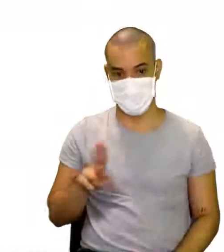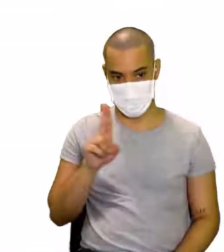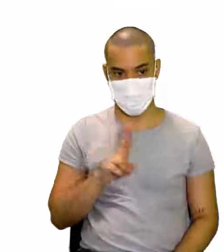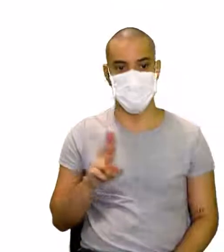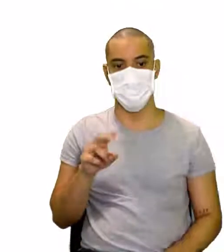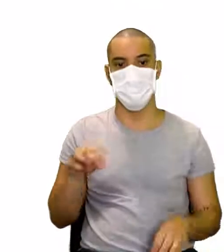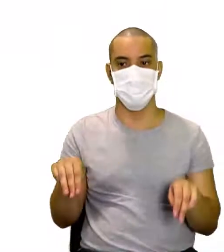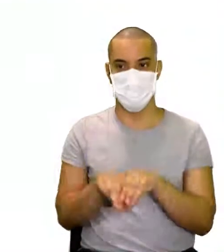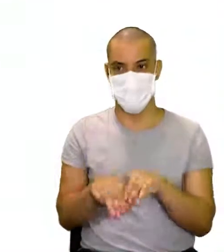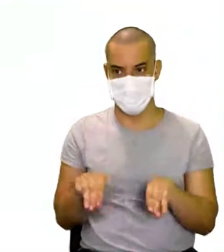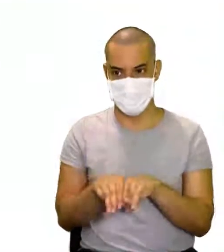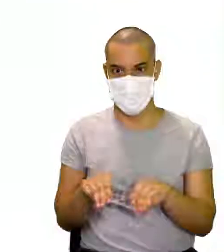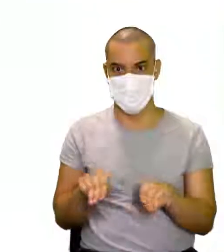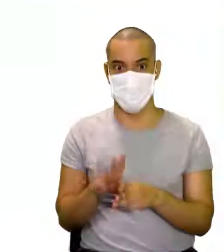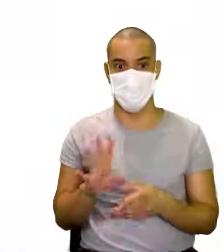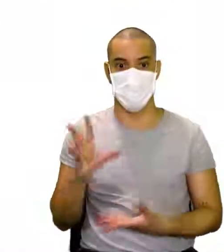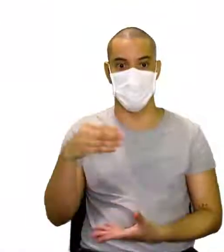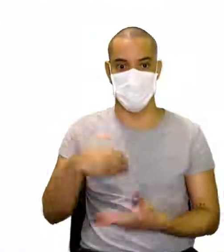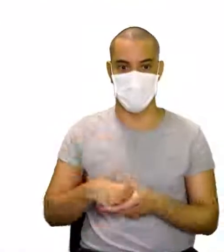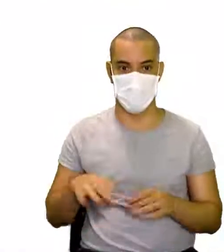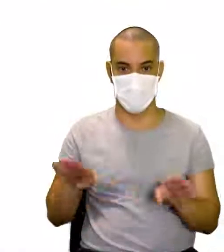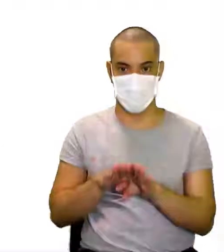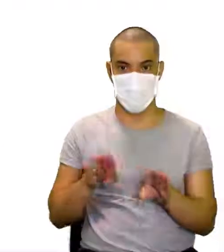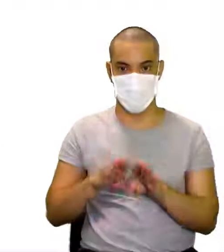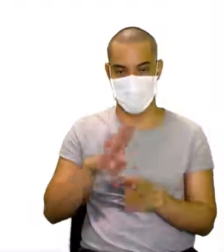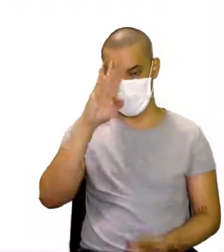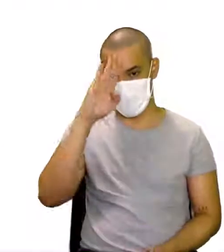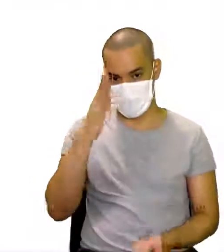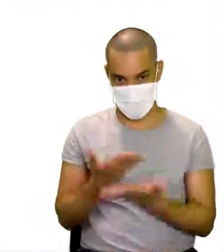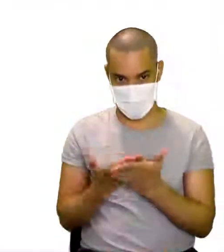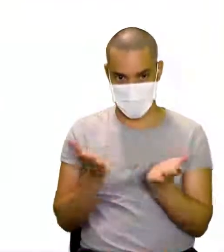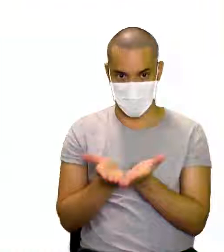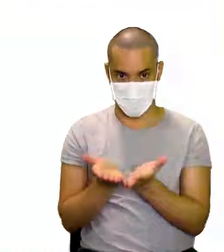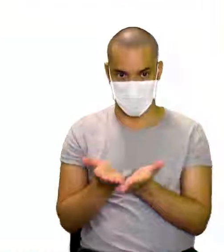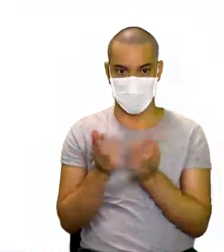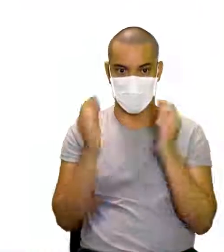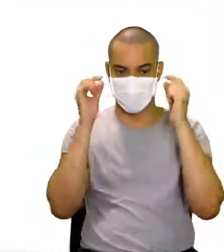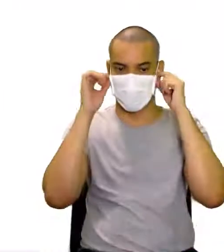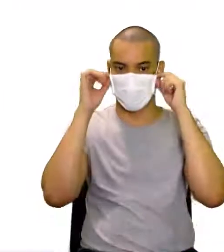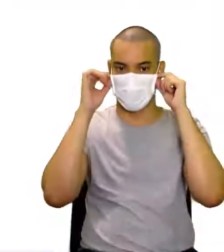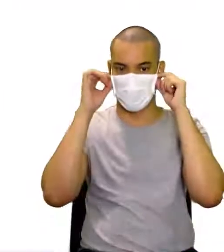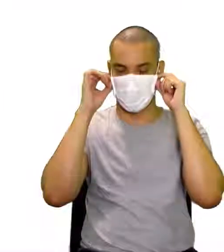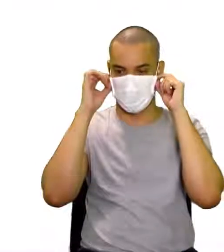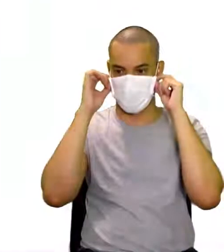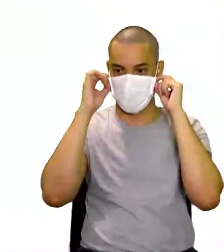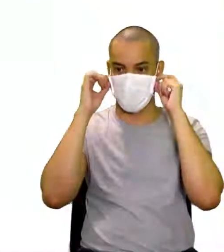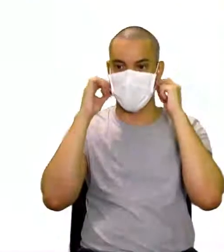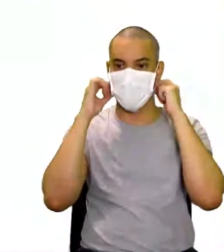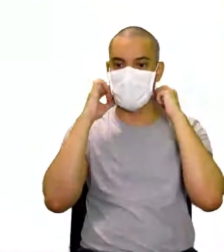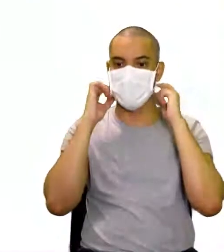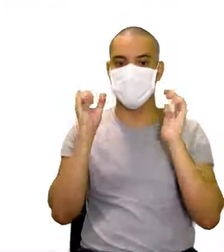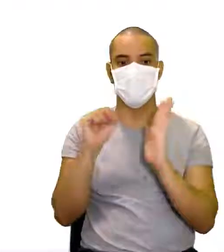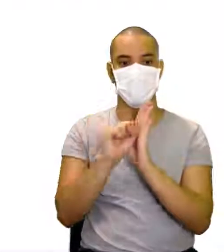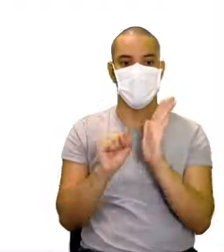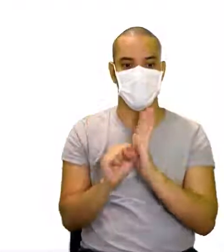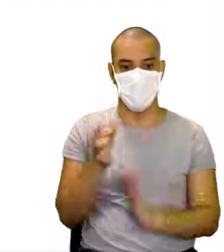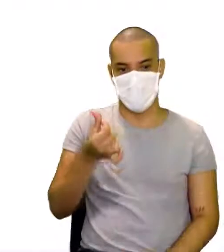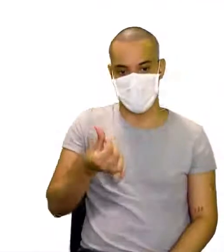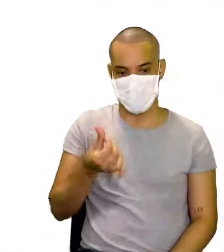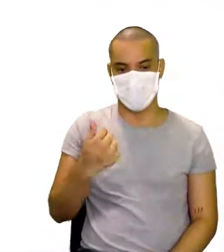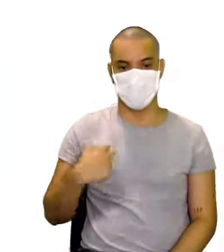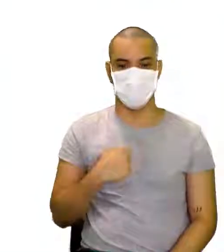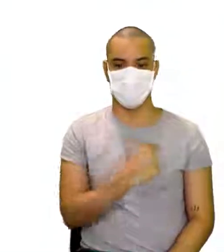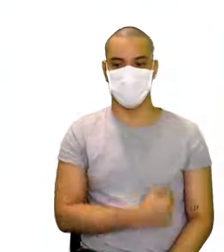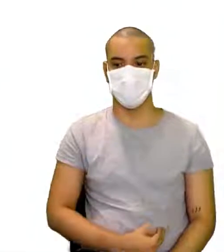magnetismo como formas místicas também, tá, pessoal? No século VI, os chineses já dominavam a tecnologia para